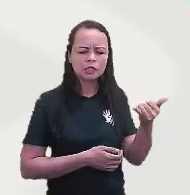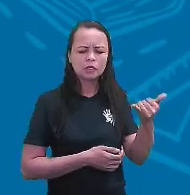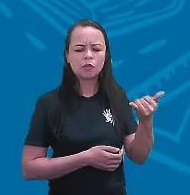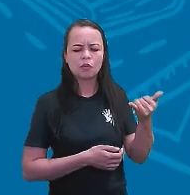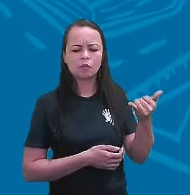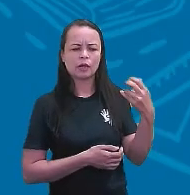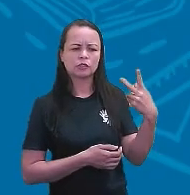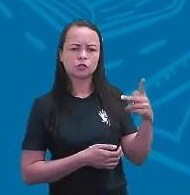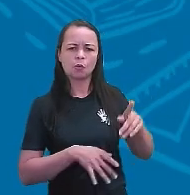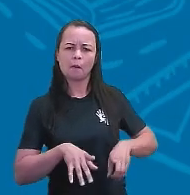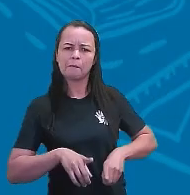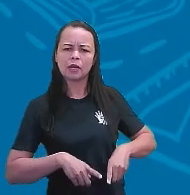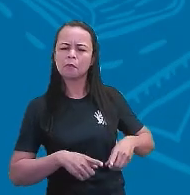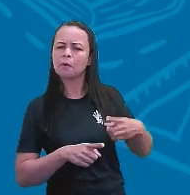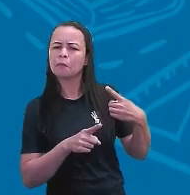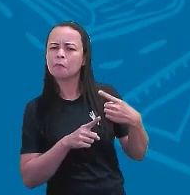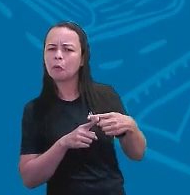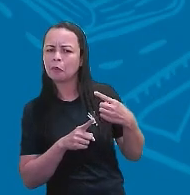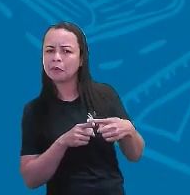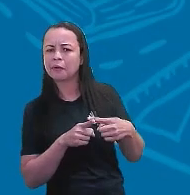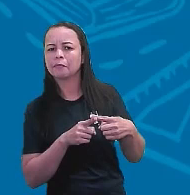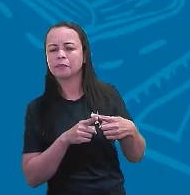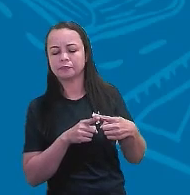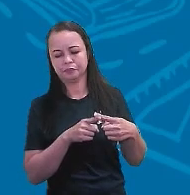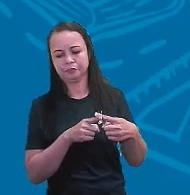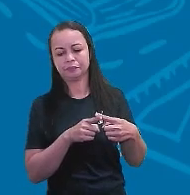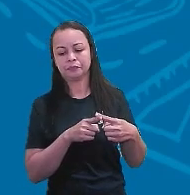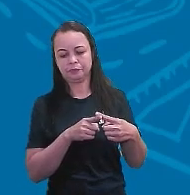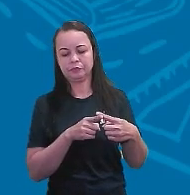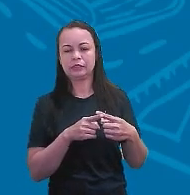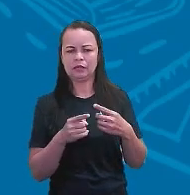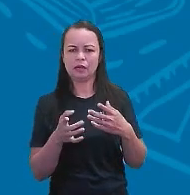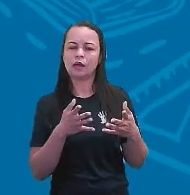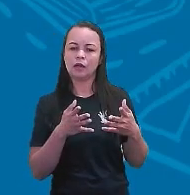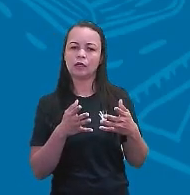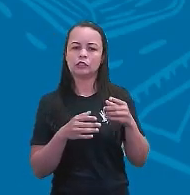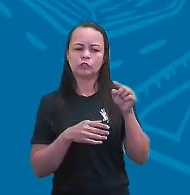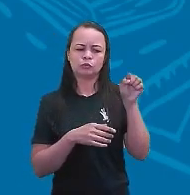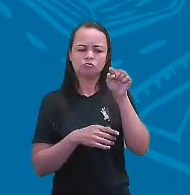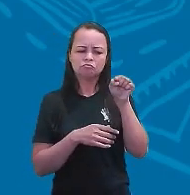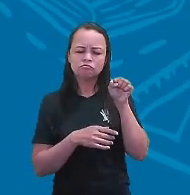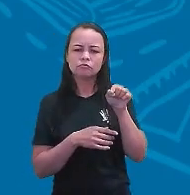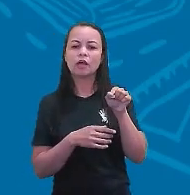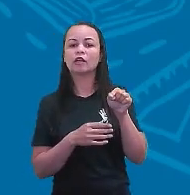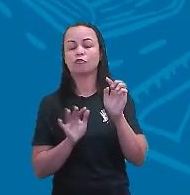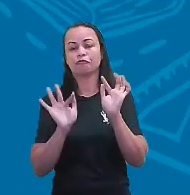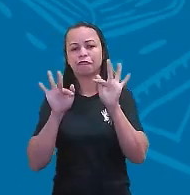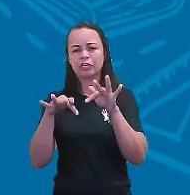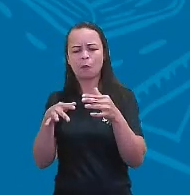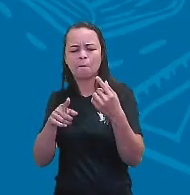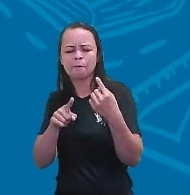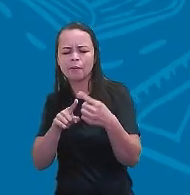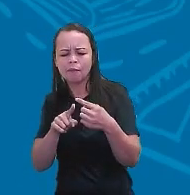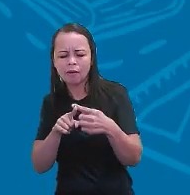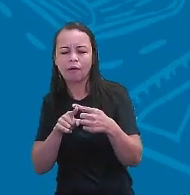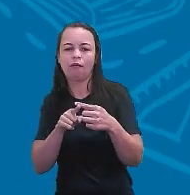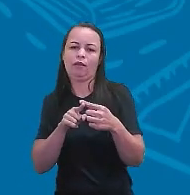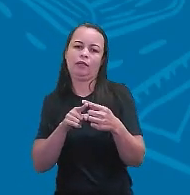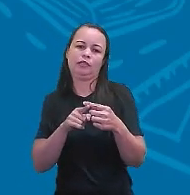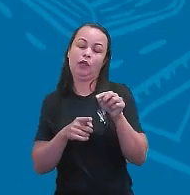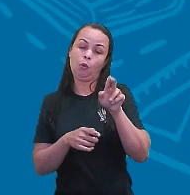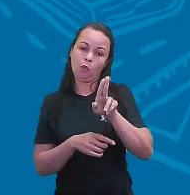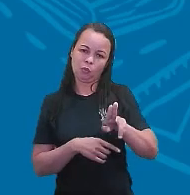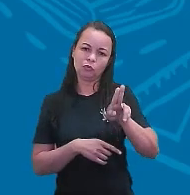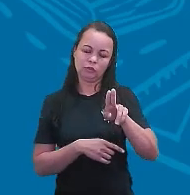por quê? Então, lá a pergunta, né, a indagação ficou no finalzinho da frase. Por isso, nós utilizamos